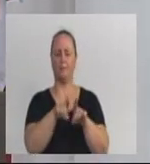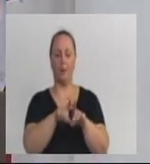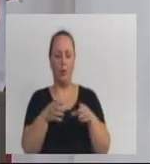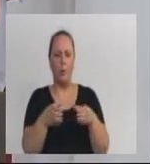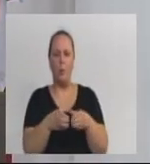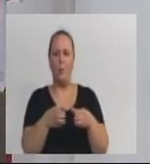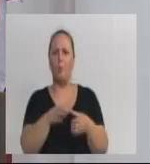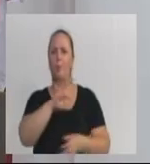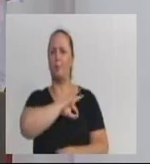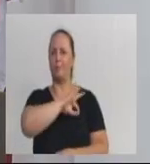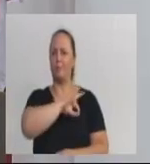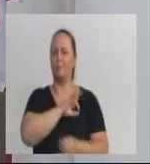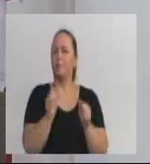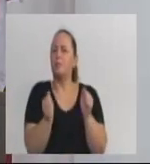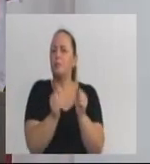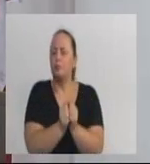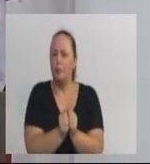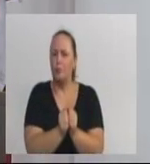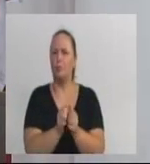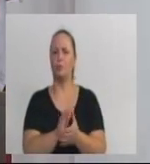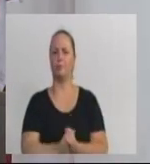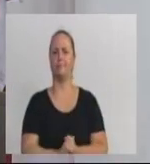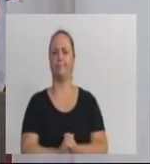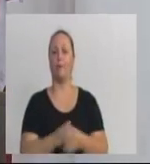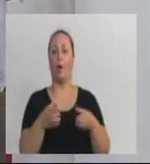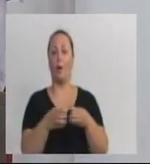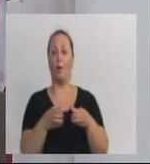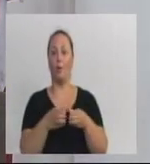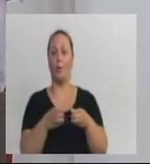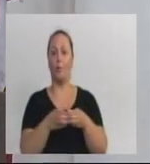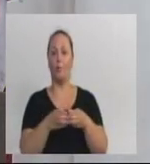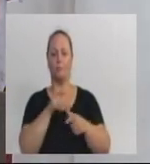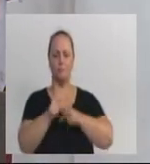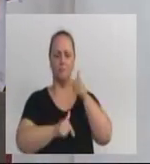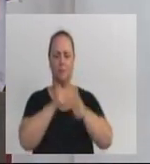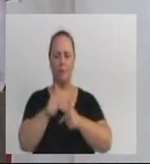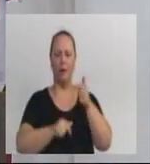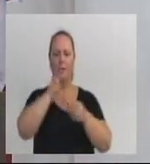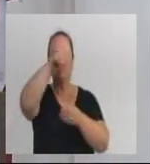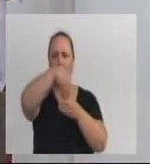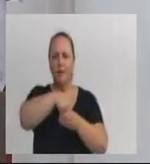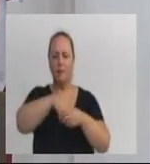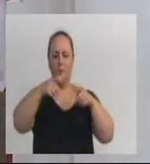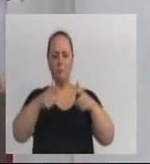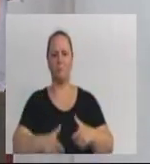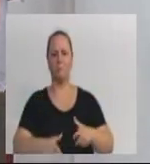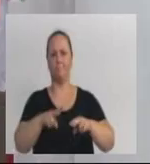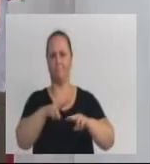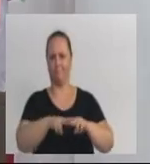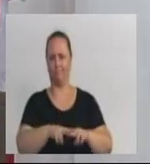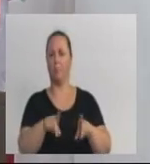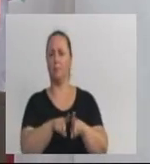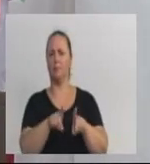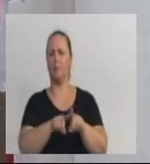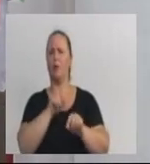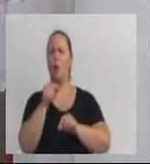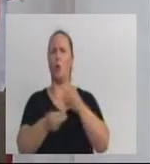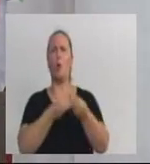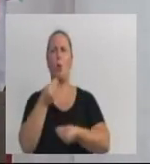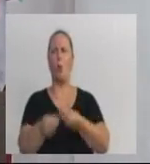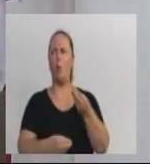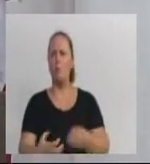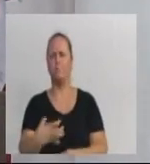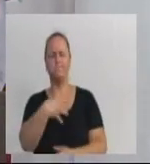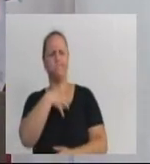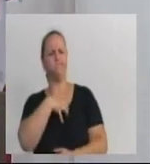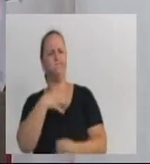de comissários, toda a sua equipe técnica da delegacia e o que sente a segurança pública do estado de Santa Catarina.